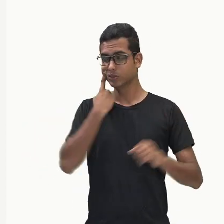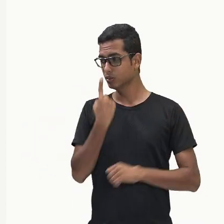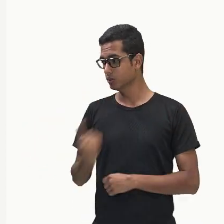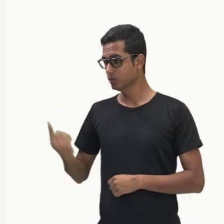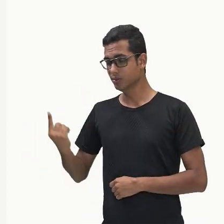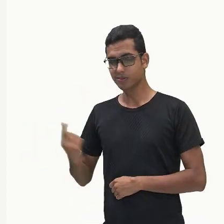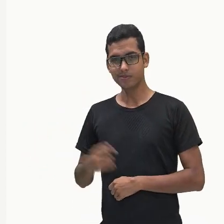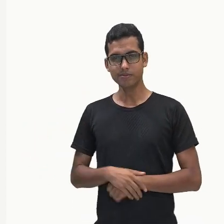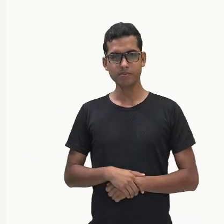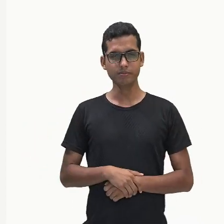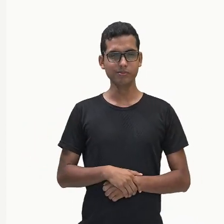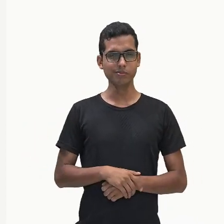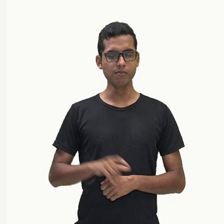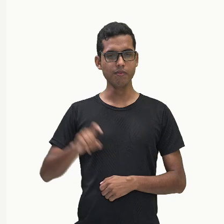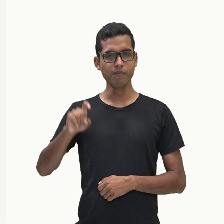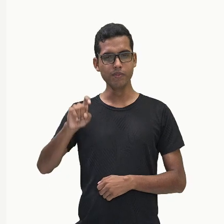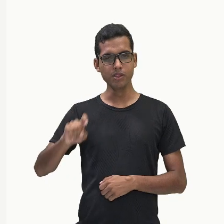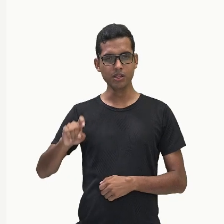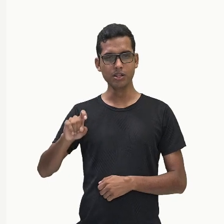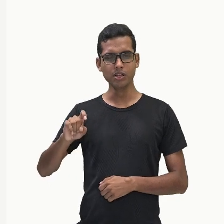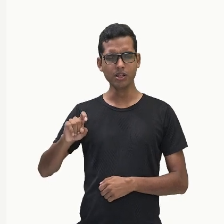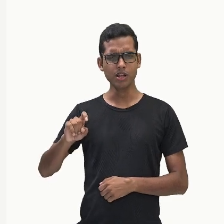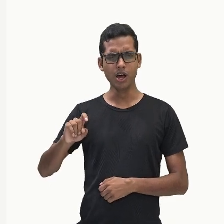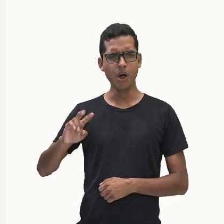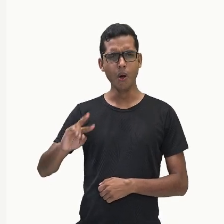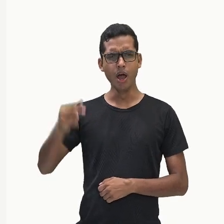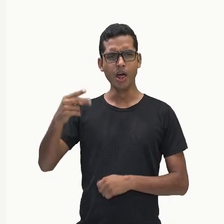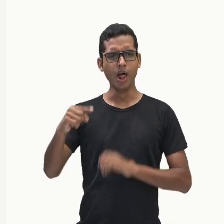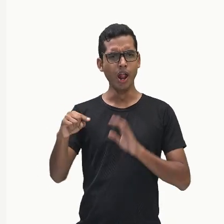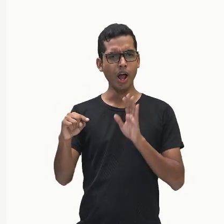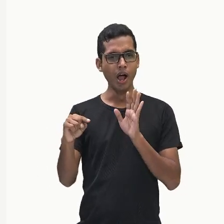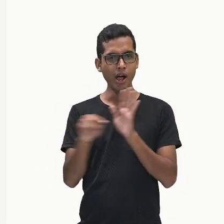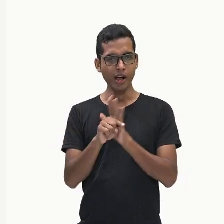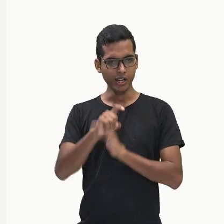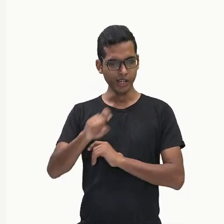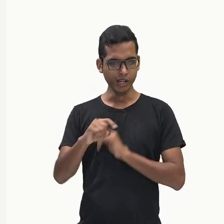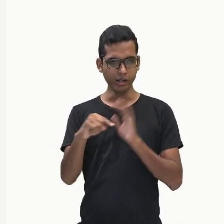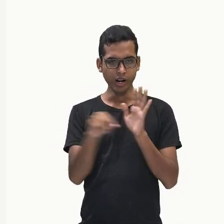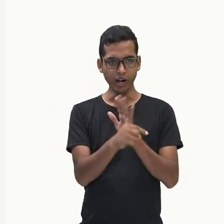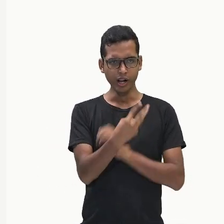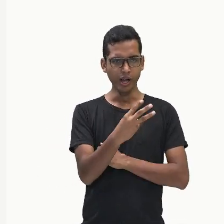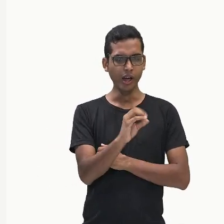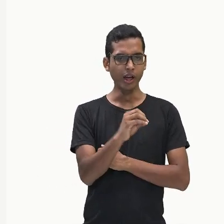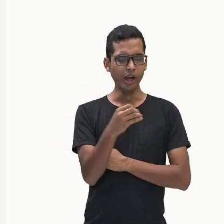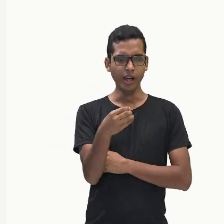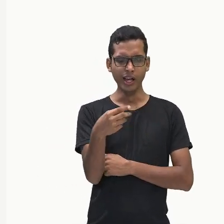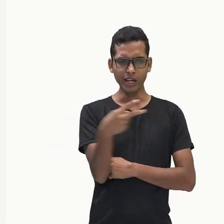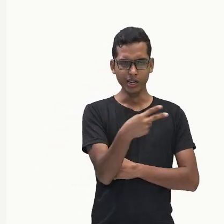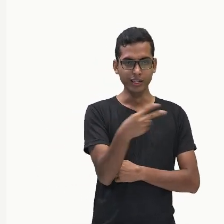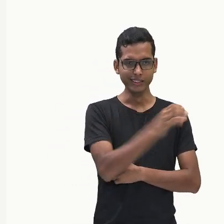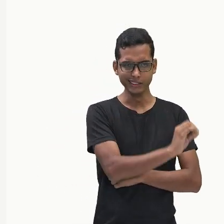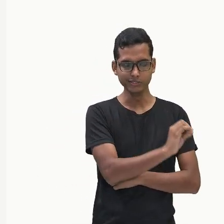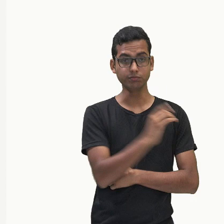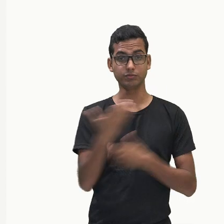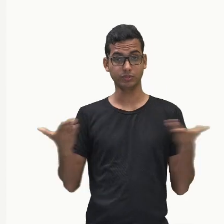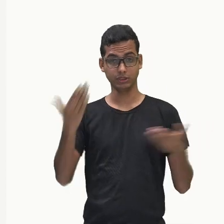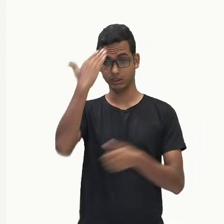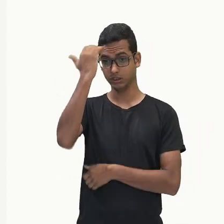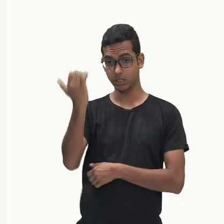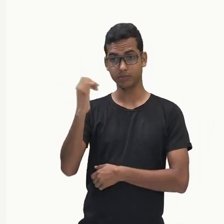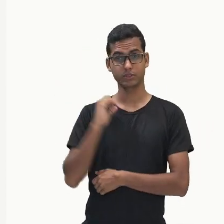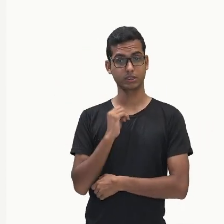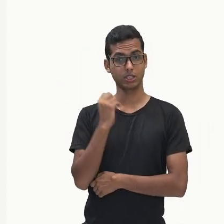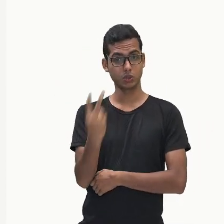ao quadrado menos x menos 30 igual a zero, sabe que dela nós vamos ter duas soluções, né? Duas